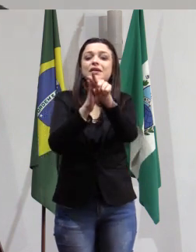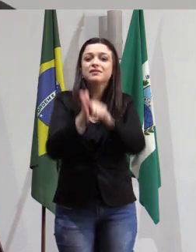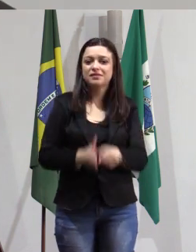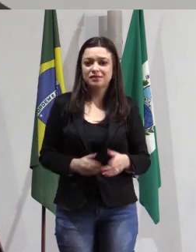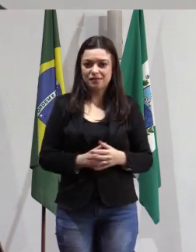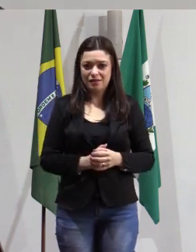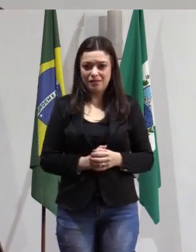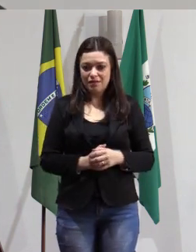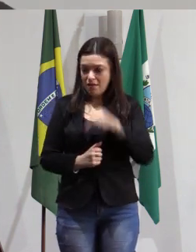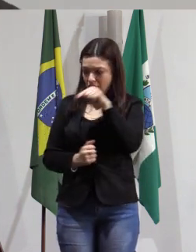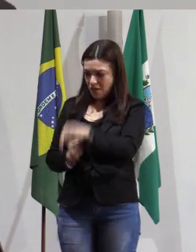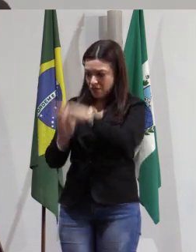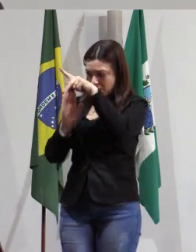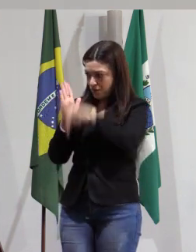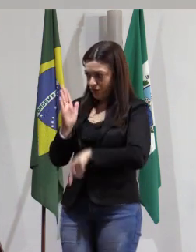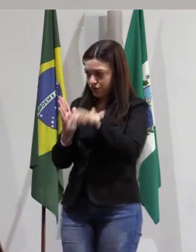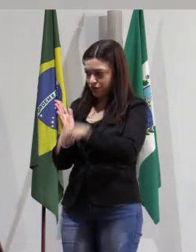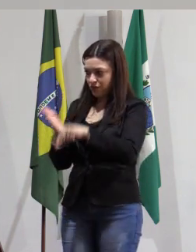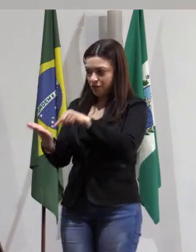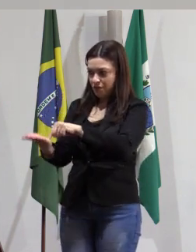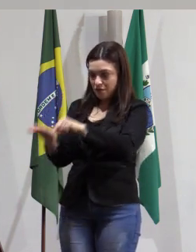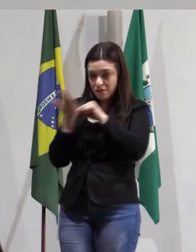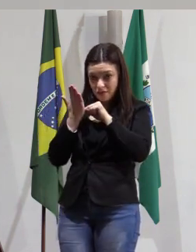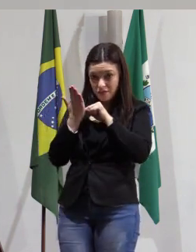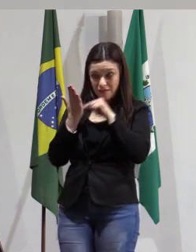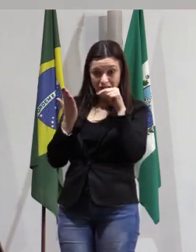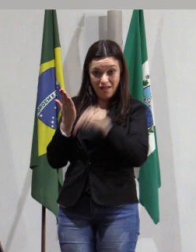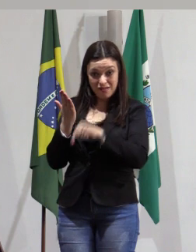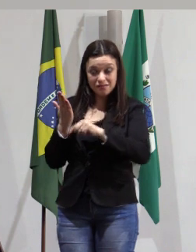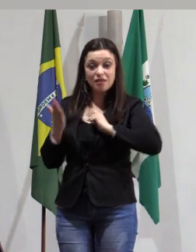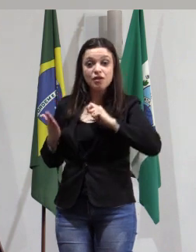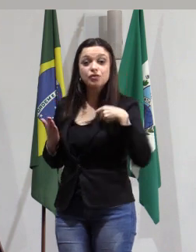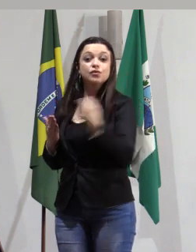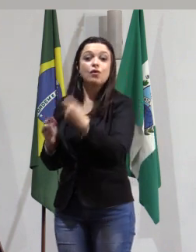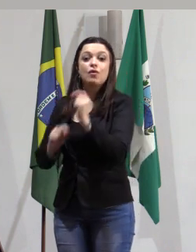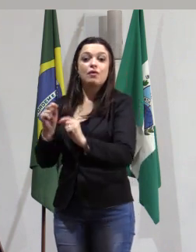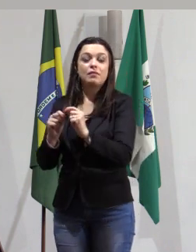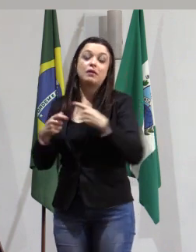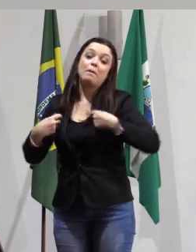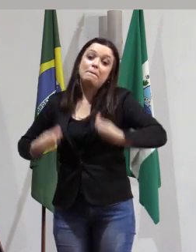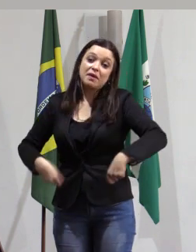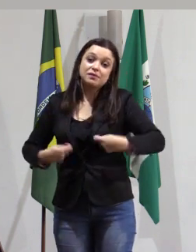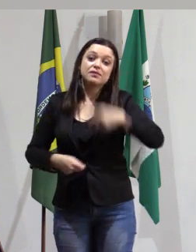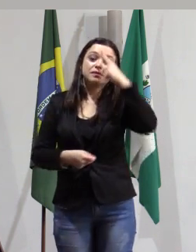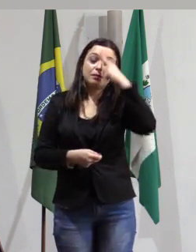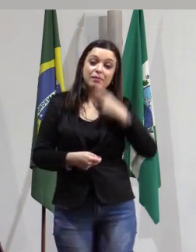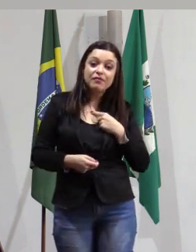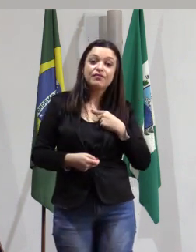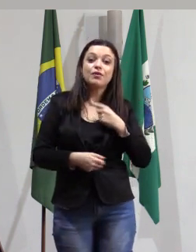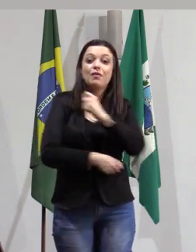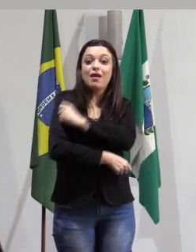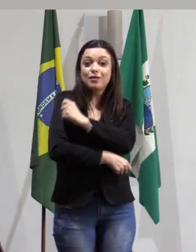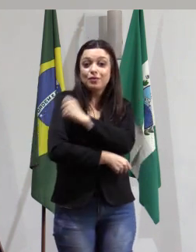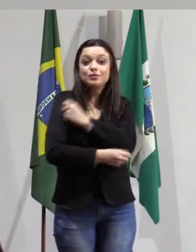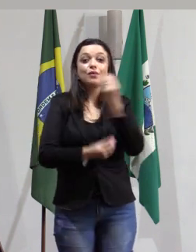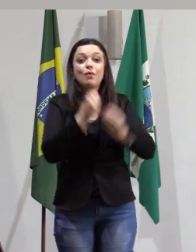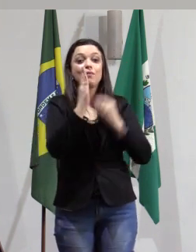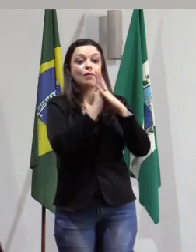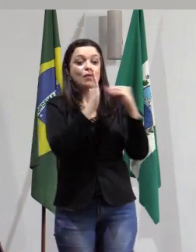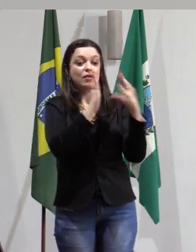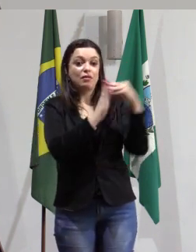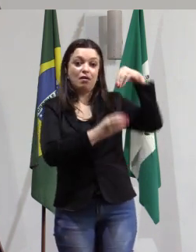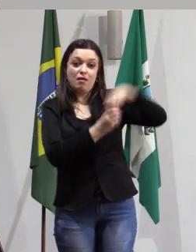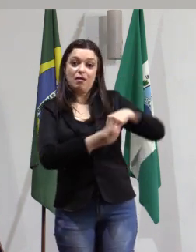na dimensão da permanência estudantil significa pensar no modelo, na manutenção do modelo de universidade que